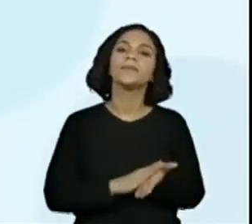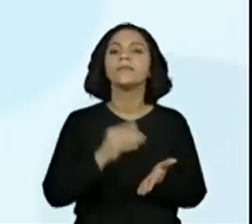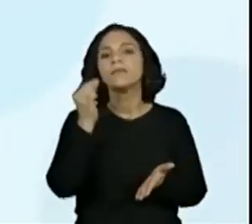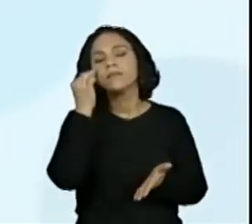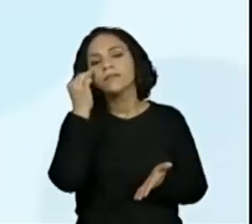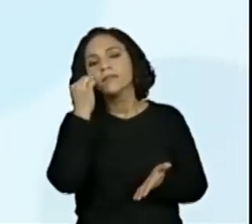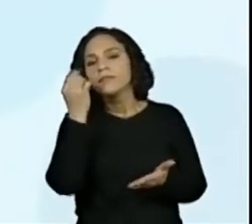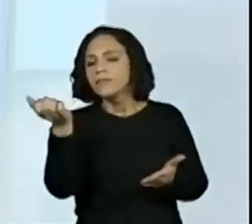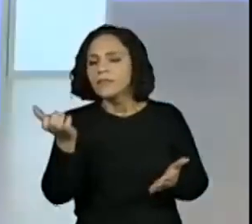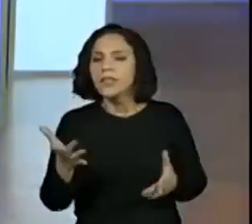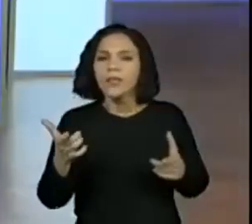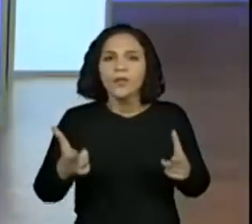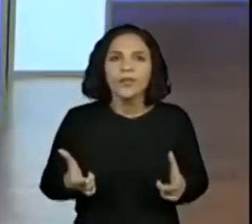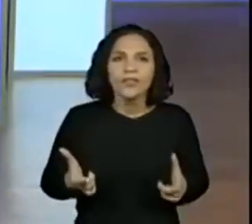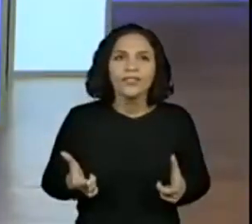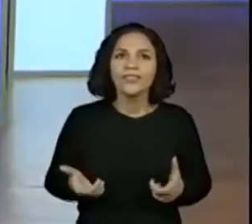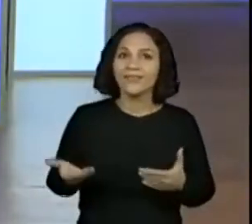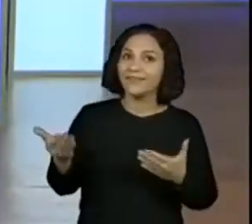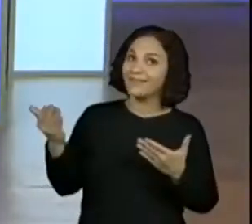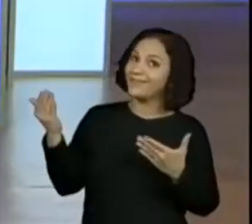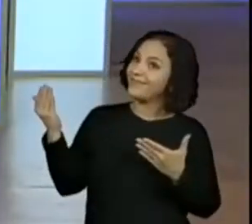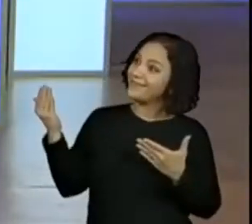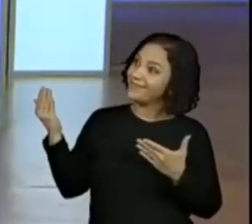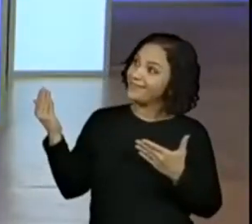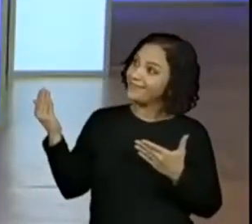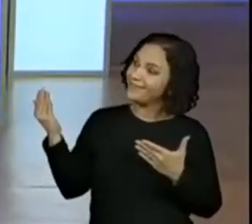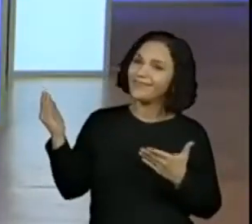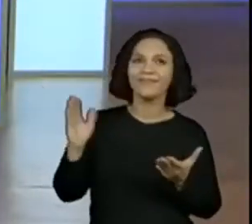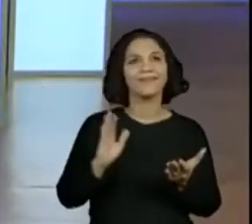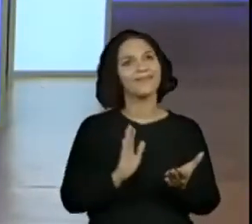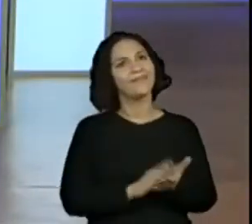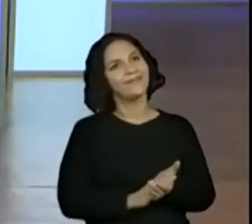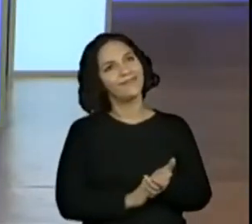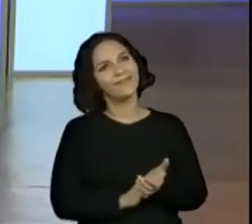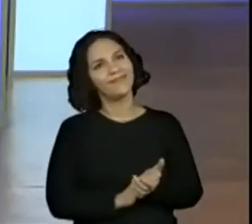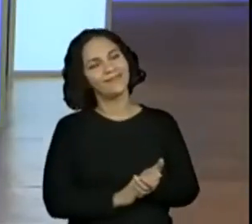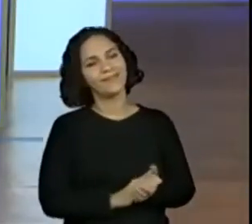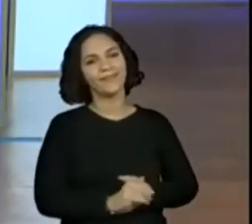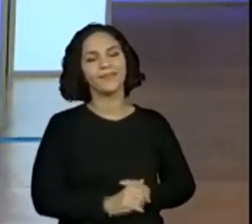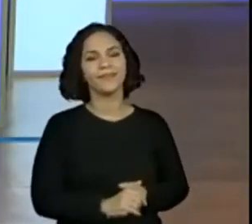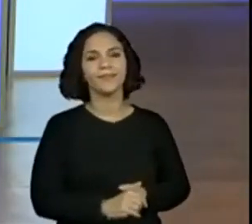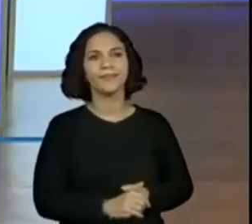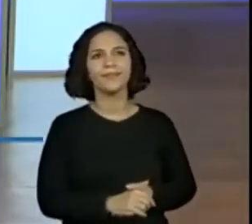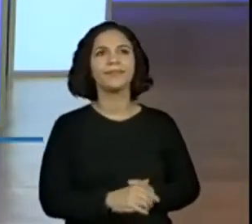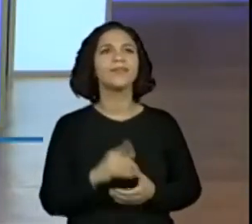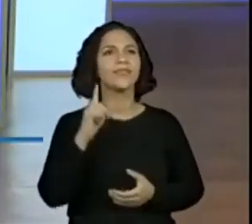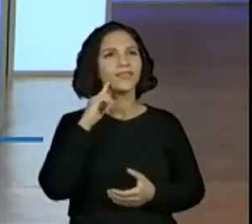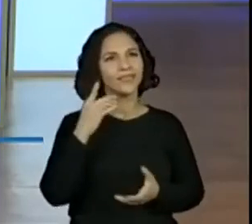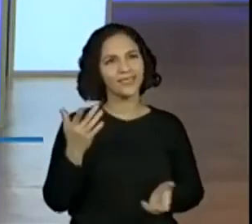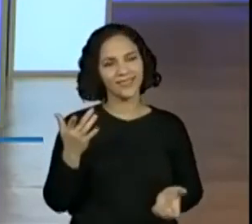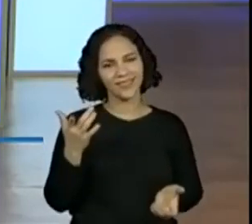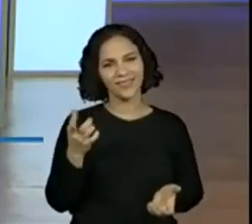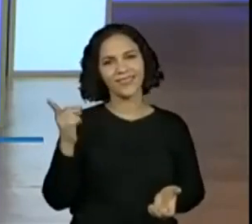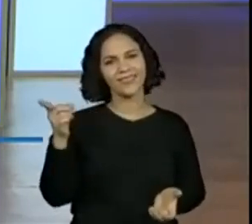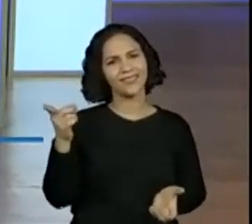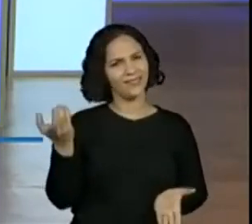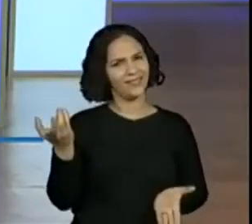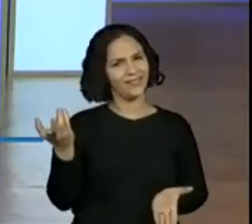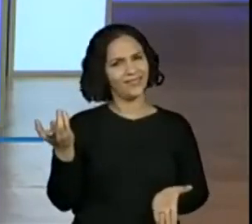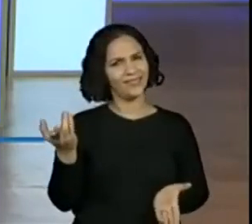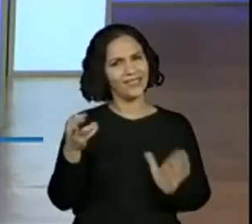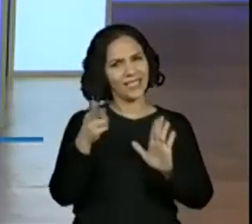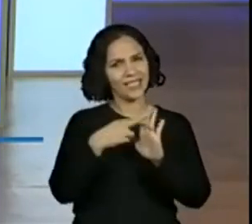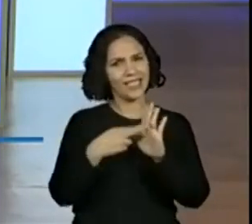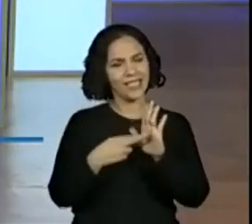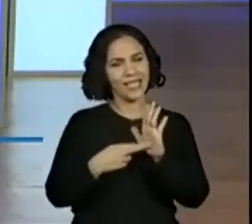Aline cadê o dado Oi tá na tá aqui pessoal olha Professora Miriam falou que Regras São